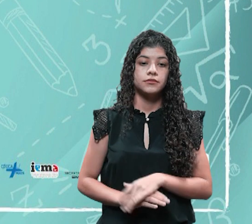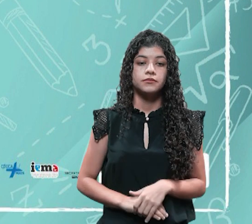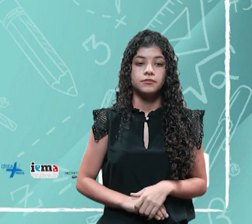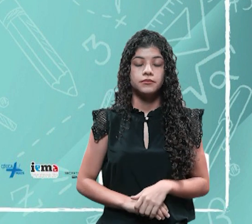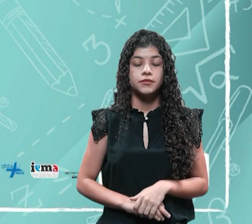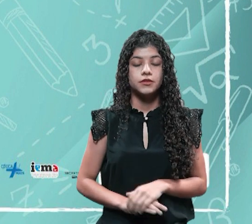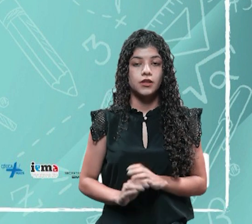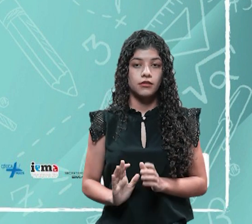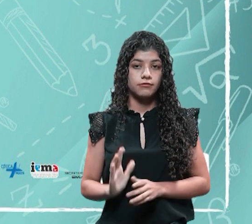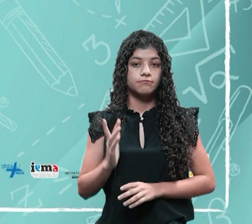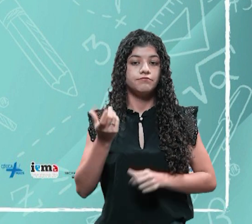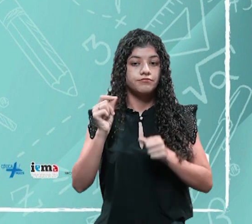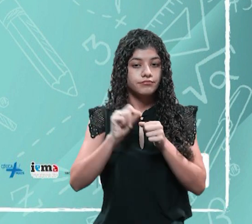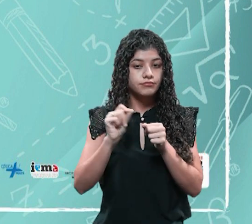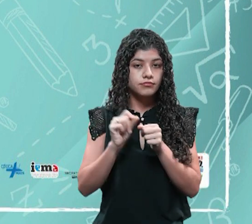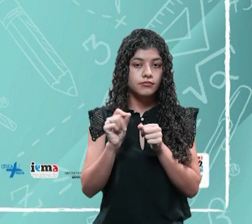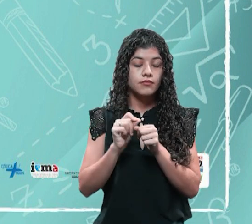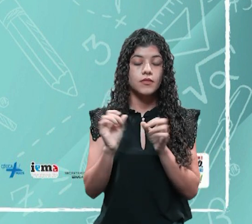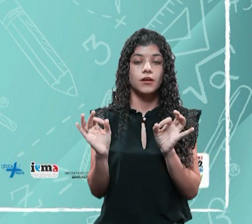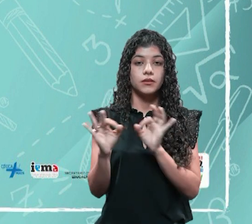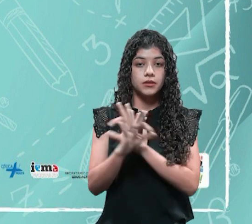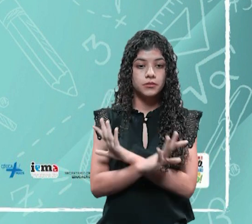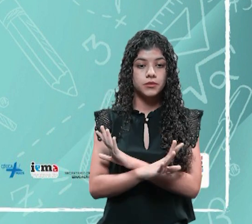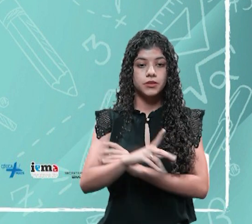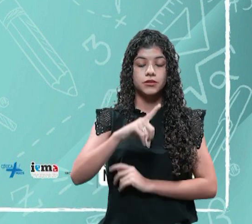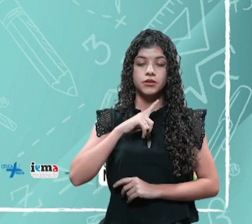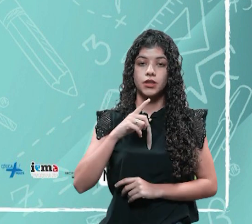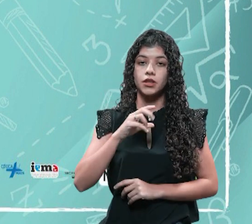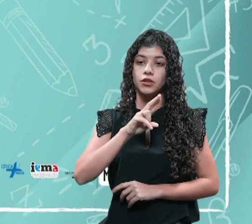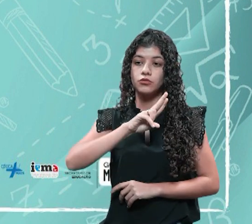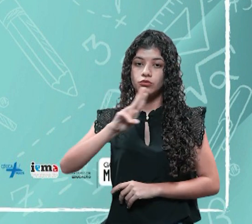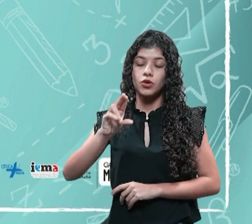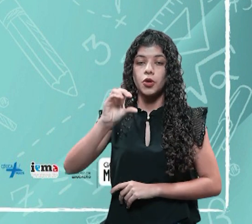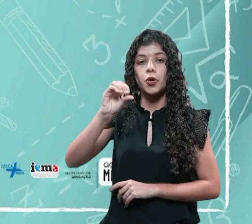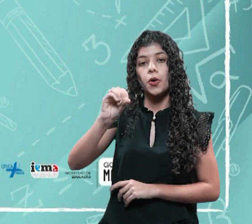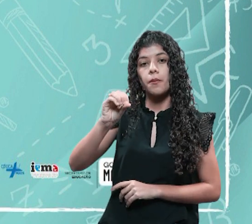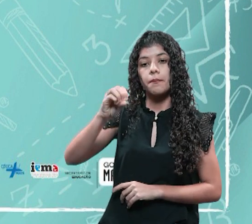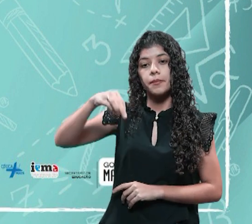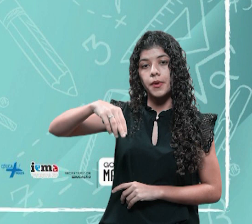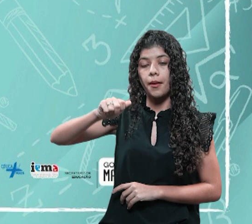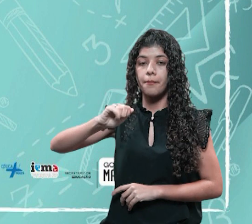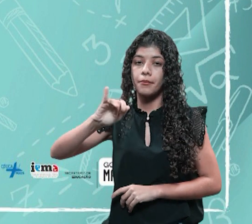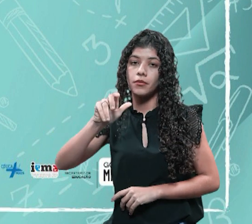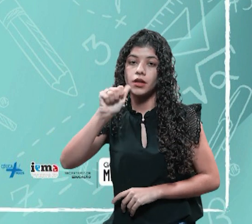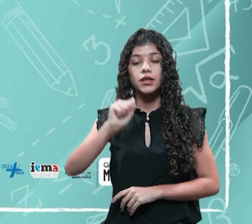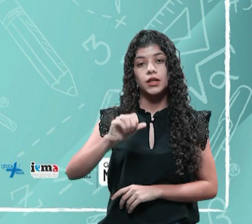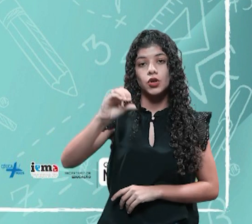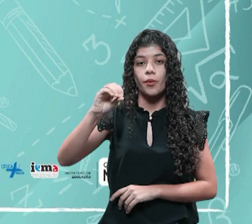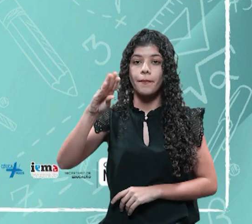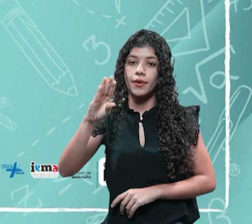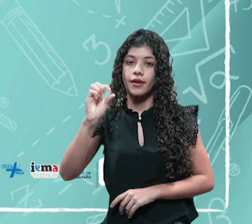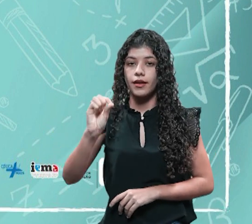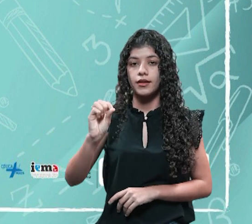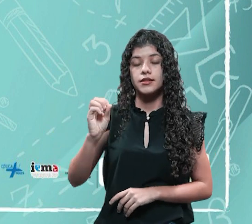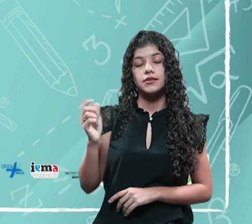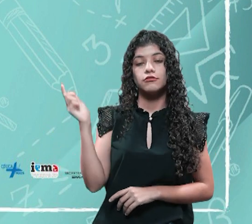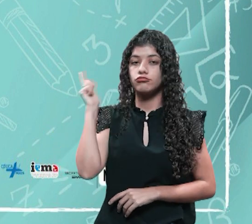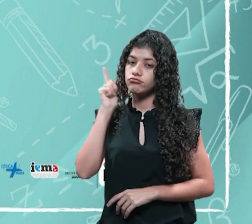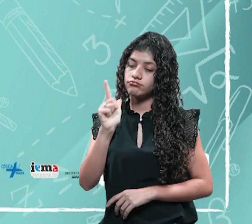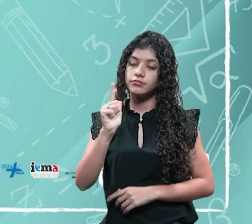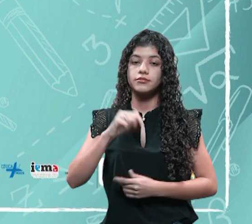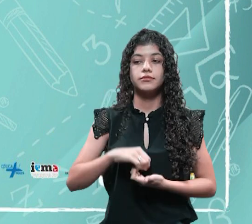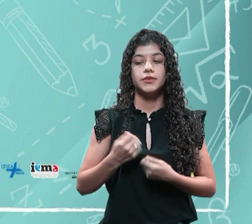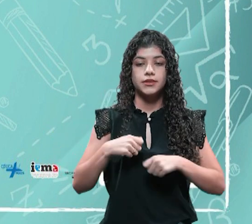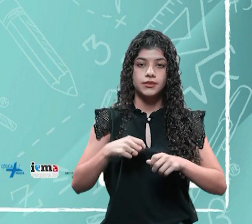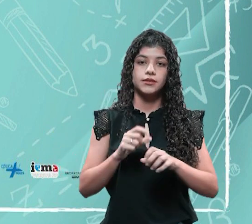dela aconteça. Então, aqui o nome da Maria e a observação. Maria não conseguiu fazer o planejamento tal, então a gente tem que botar